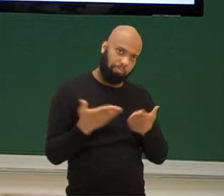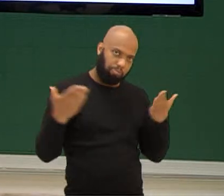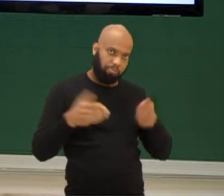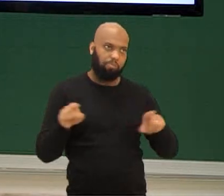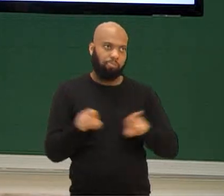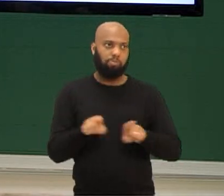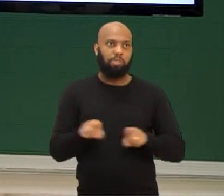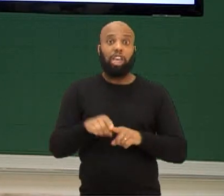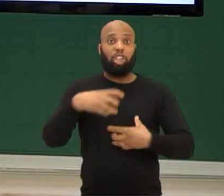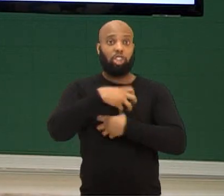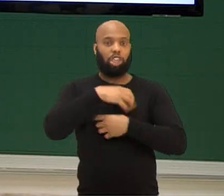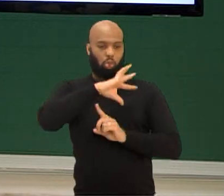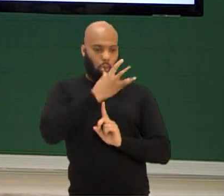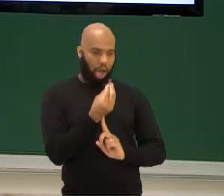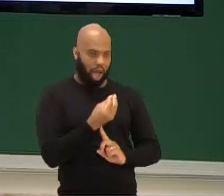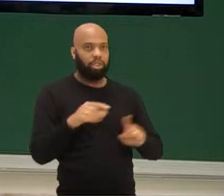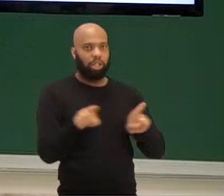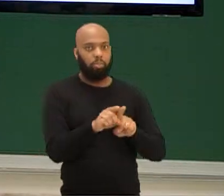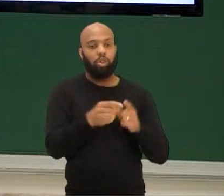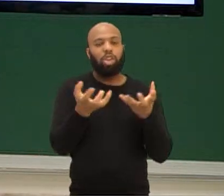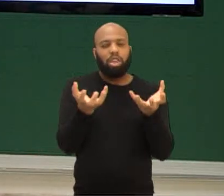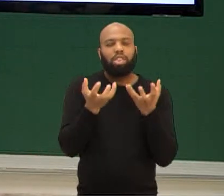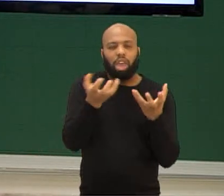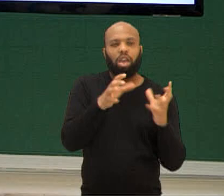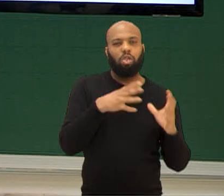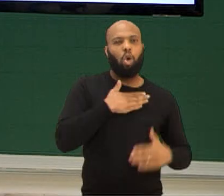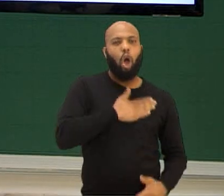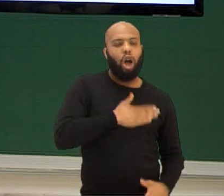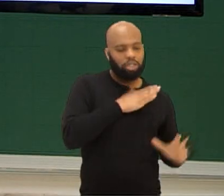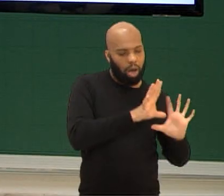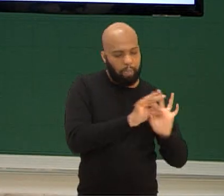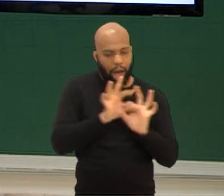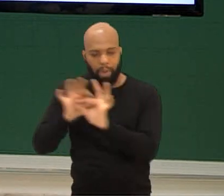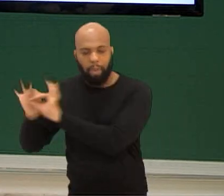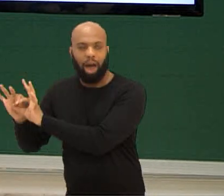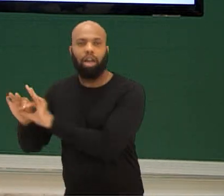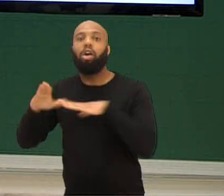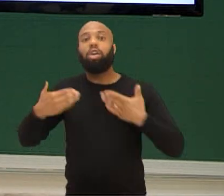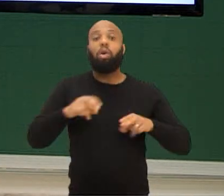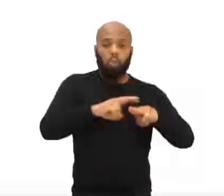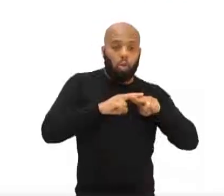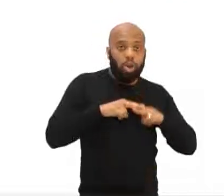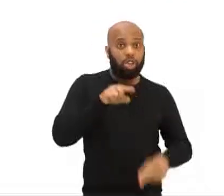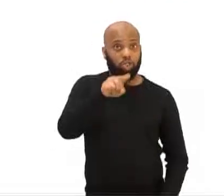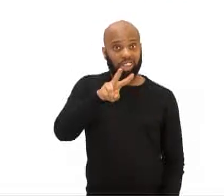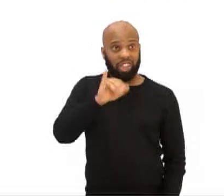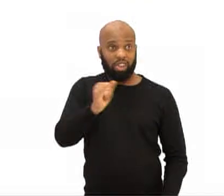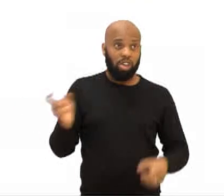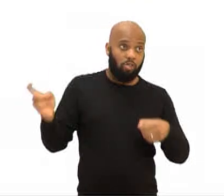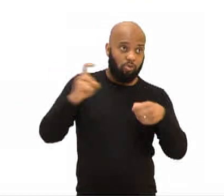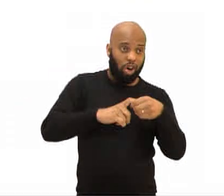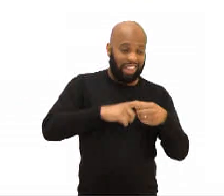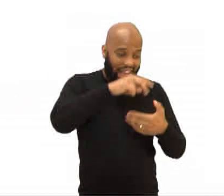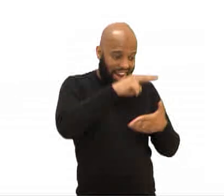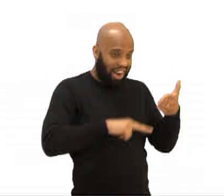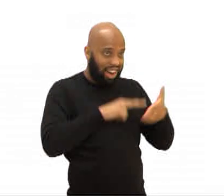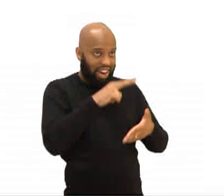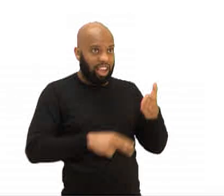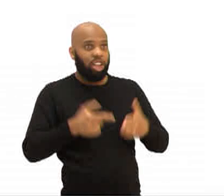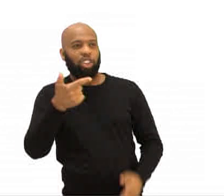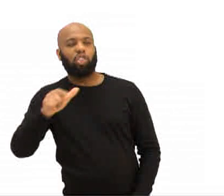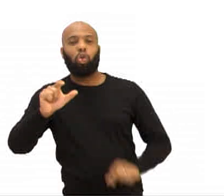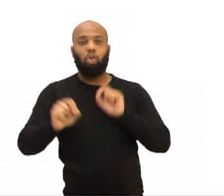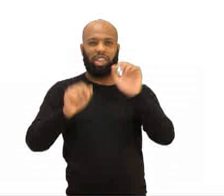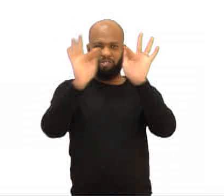caso, artístico, né? Ele gosta muito de contextualizar. Por isso, vocês vão ter que voltar ali na leitura, no que